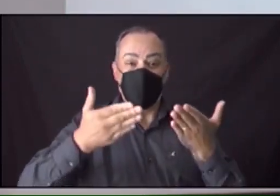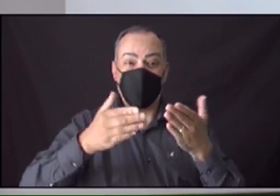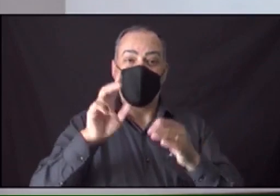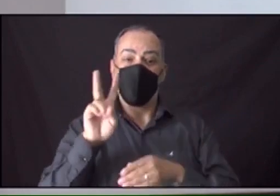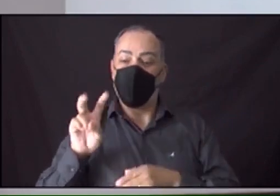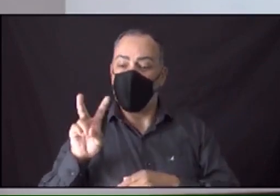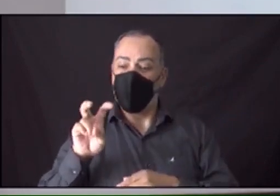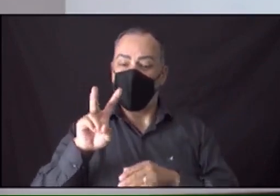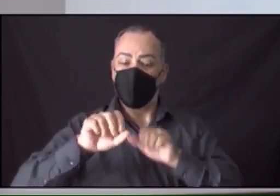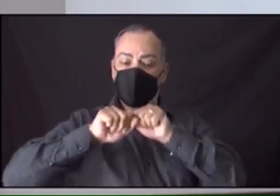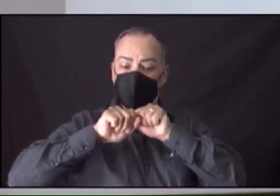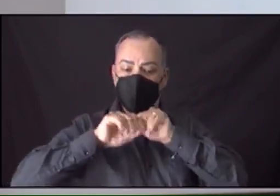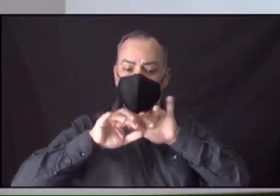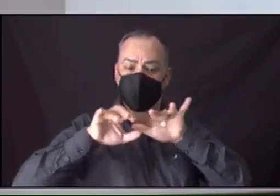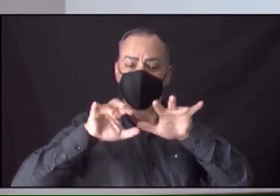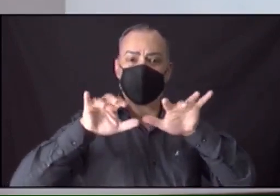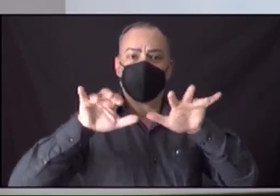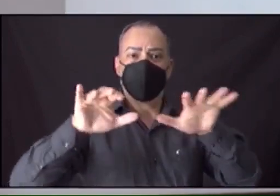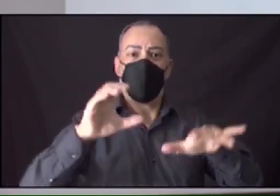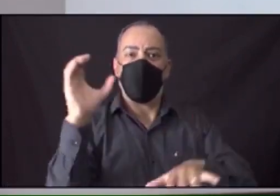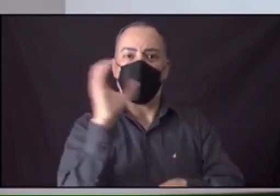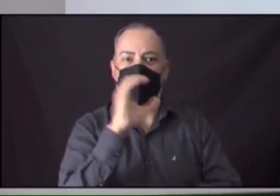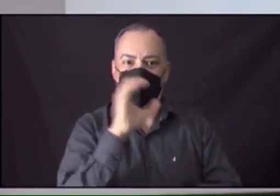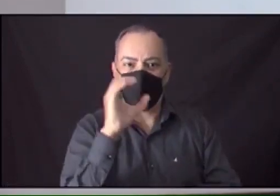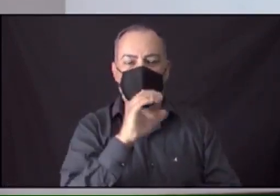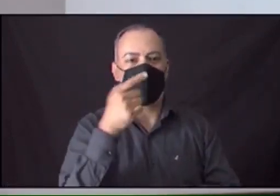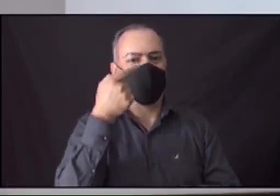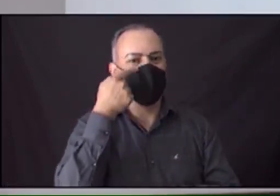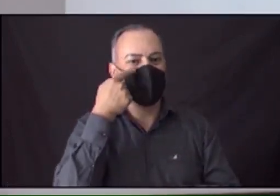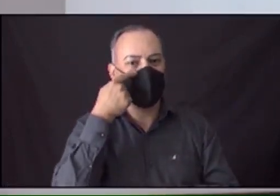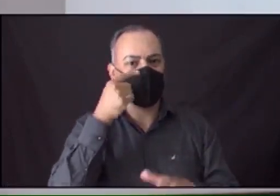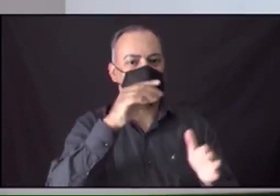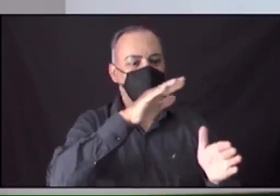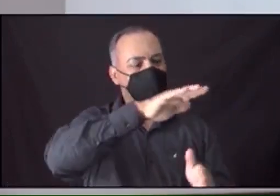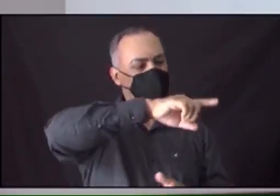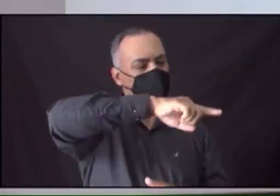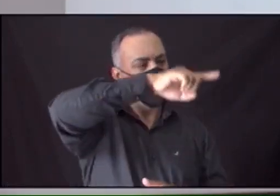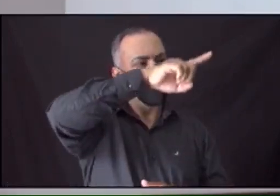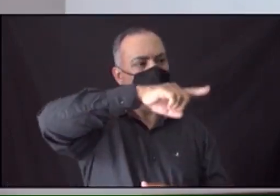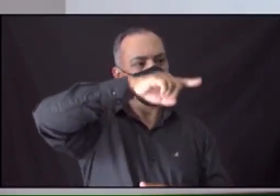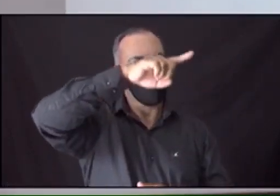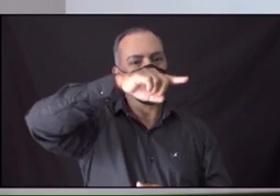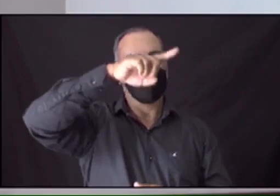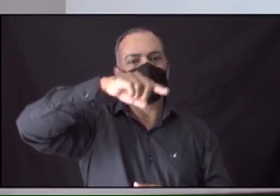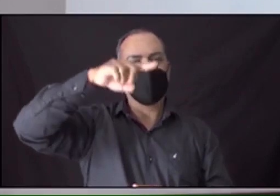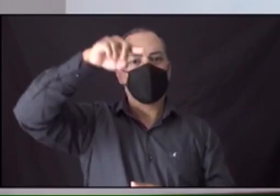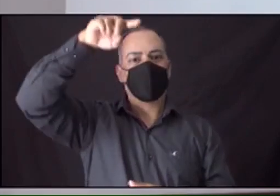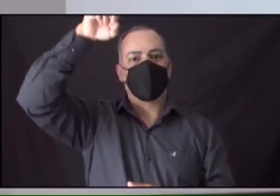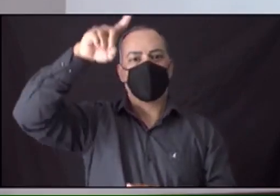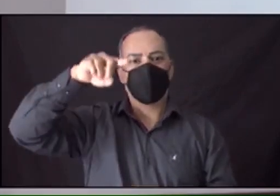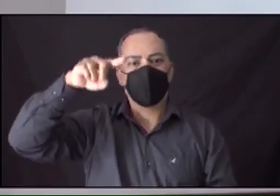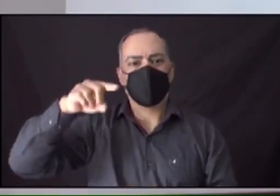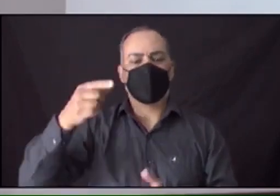Né? Mas o que a curva, que é uma curva de Gauss, se a gente analisar todo o processo, ele vai ter